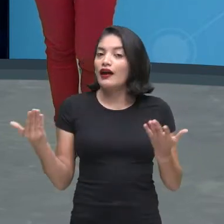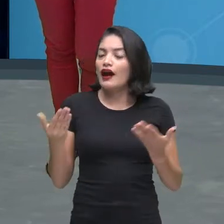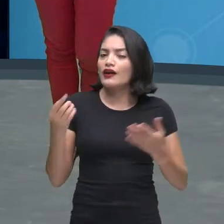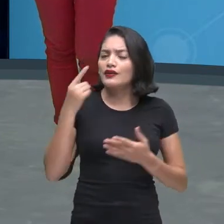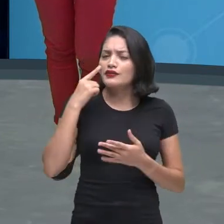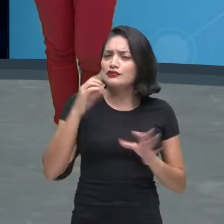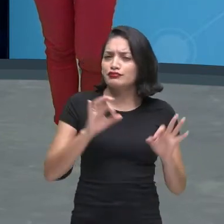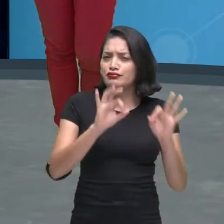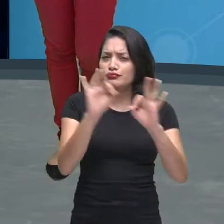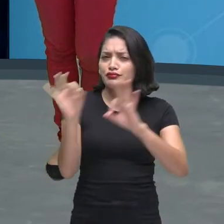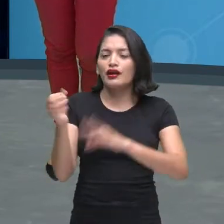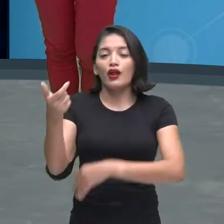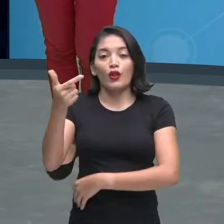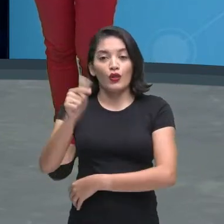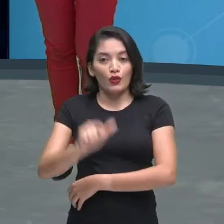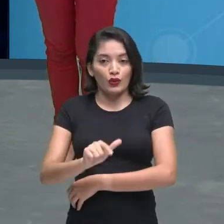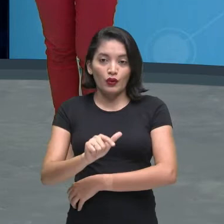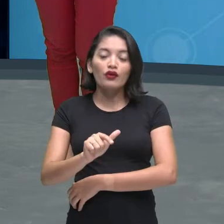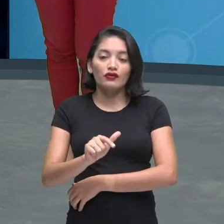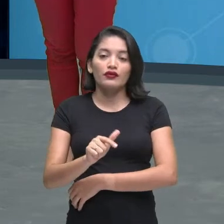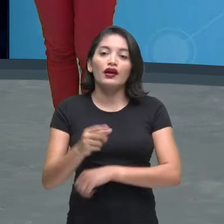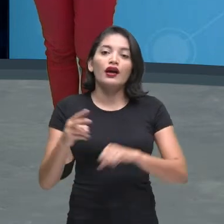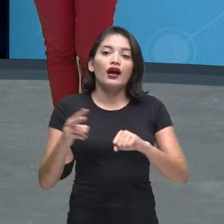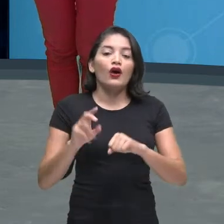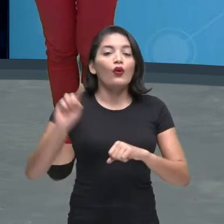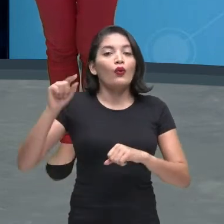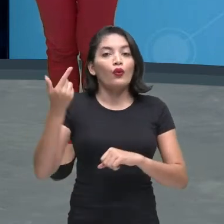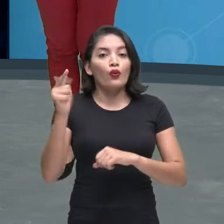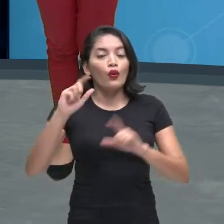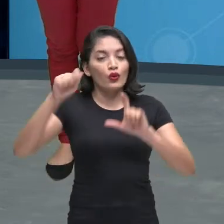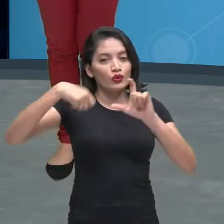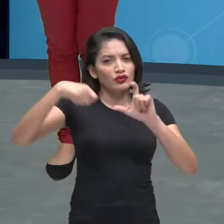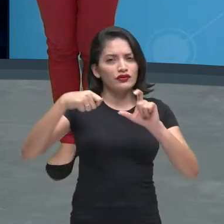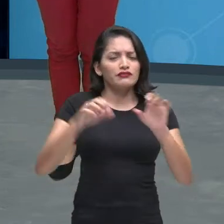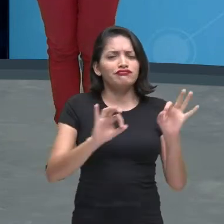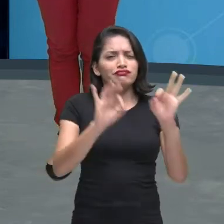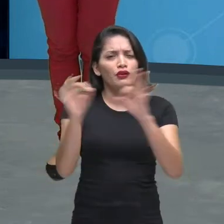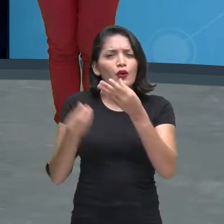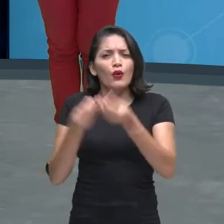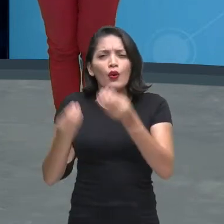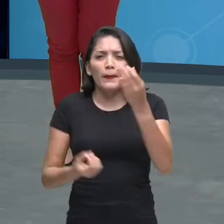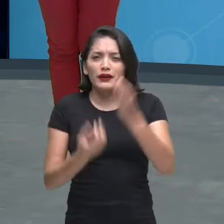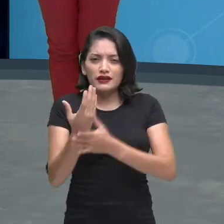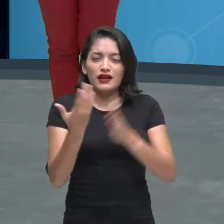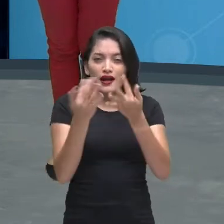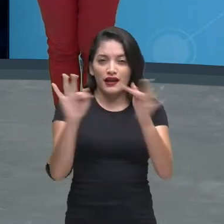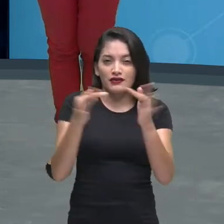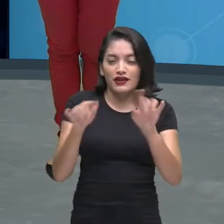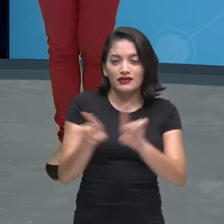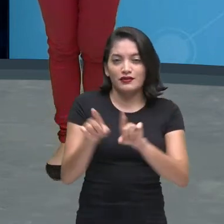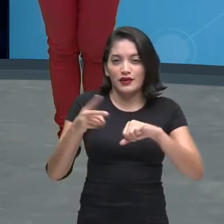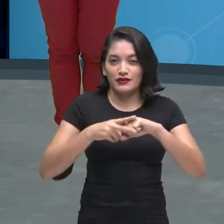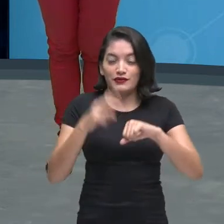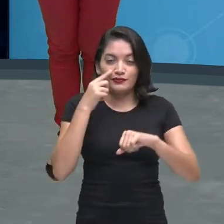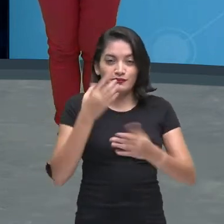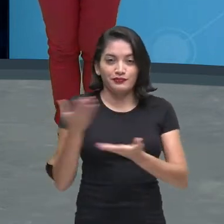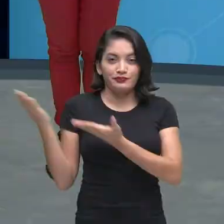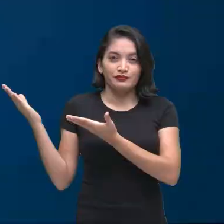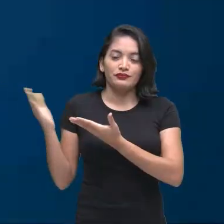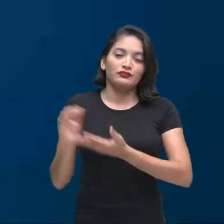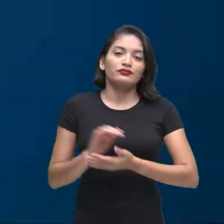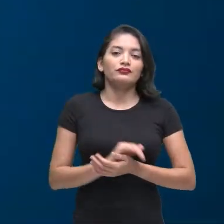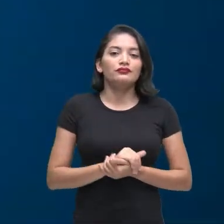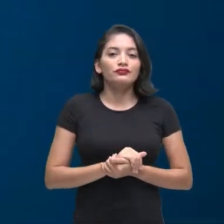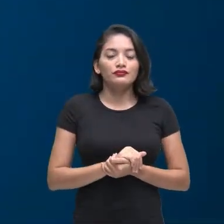vocês verifiquem novamente um vulto vídeo para que vocês a compõem a formação do governo subir também não usar uma olhada